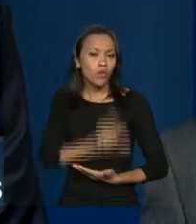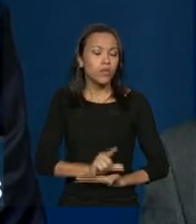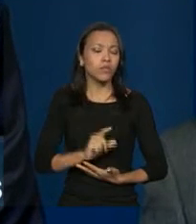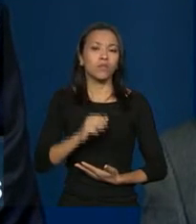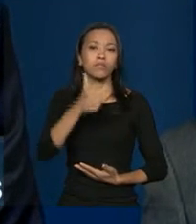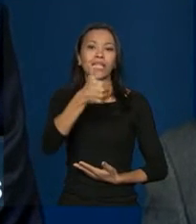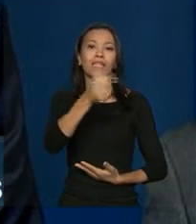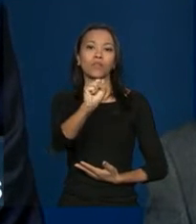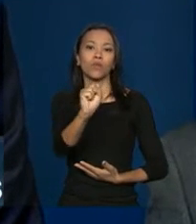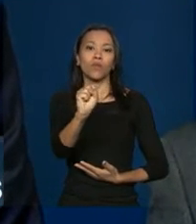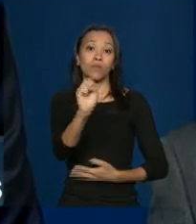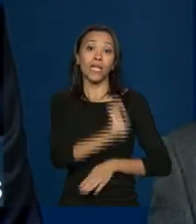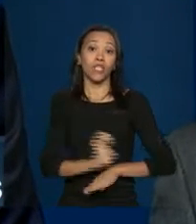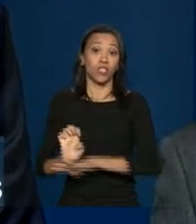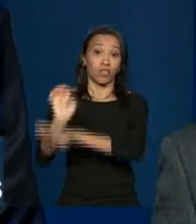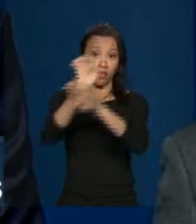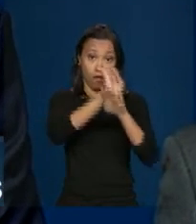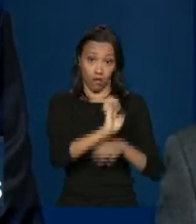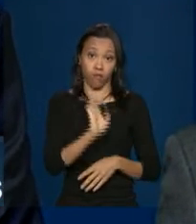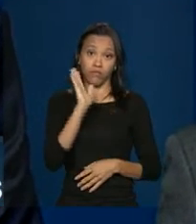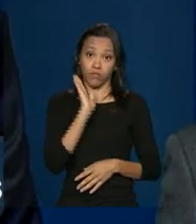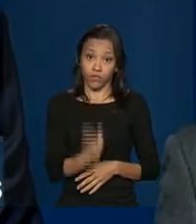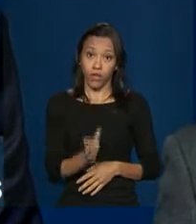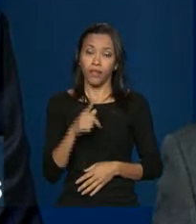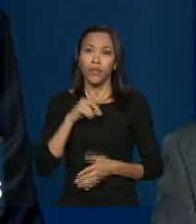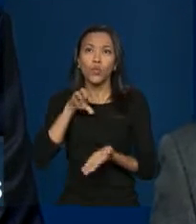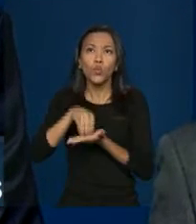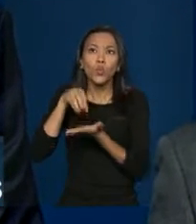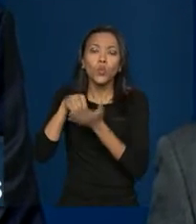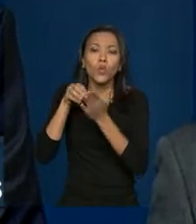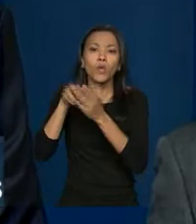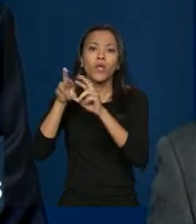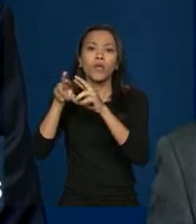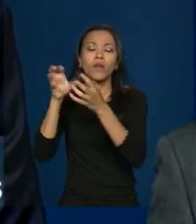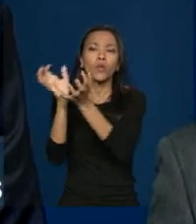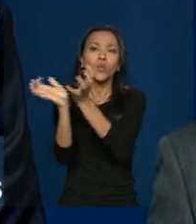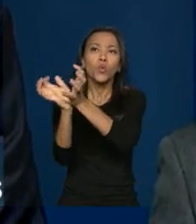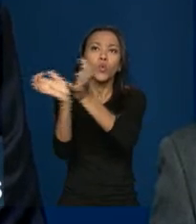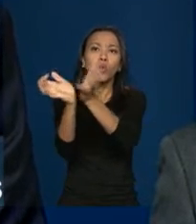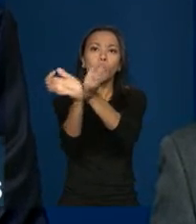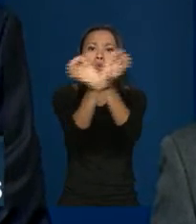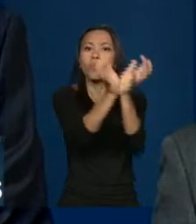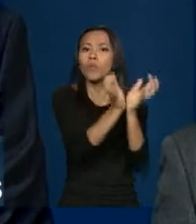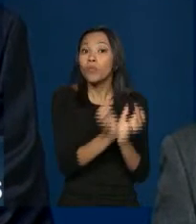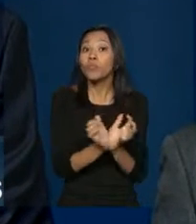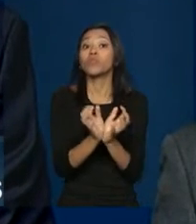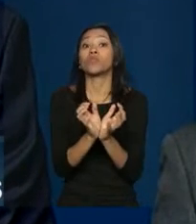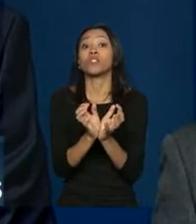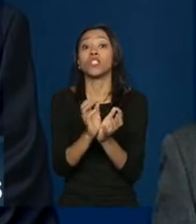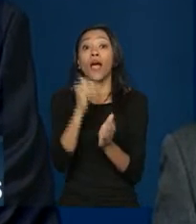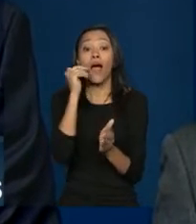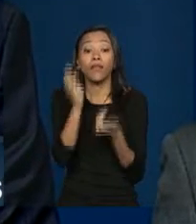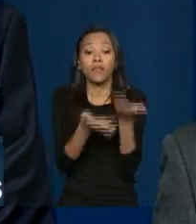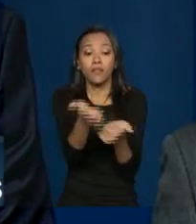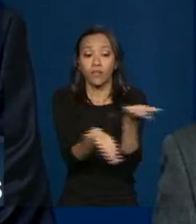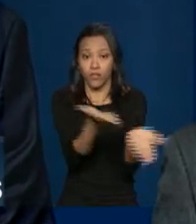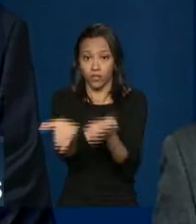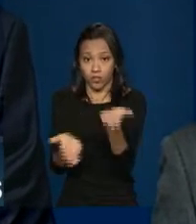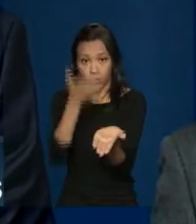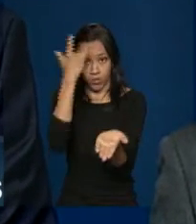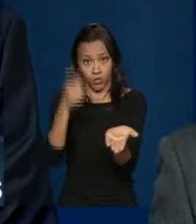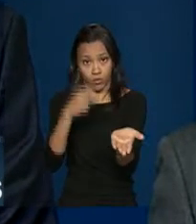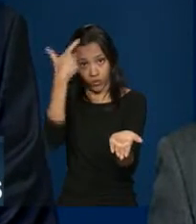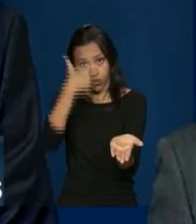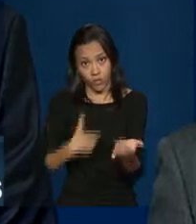18 estados contendo núcleos e postos de atendimento e atenção à vítima. São